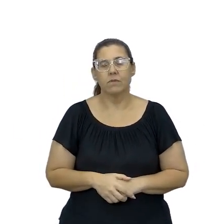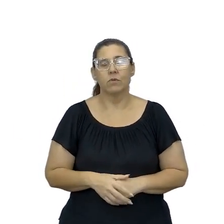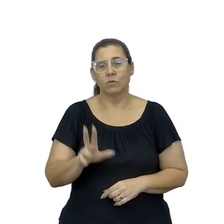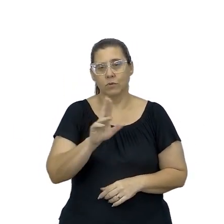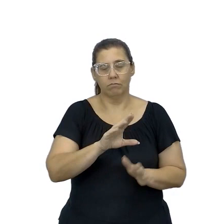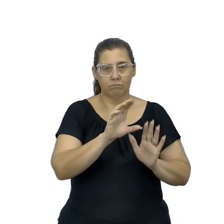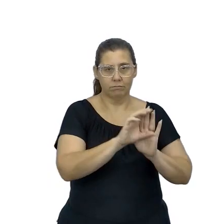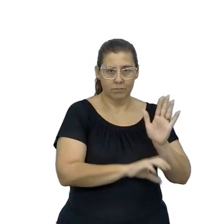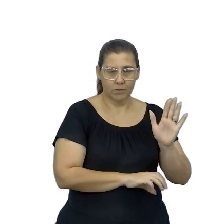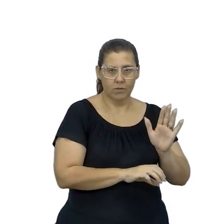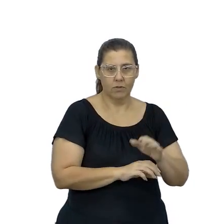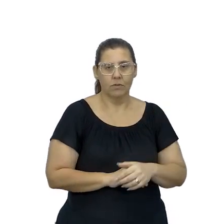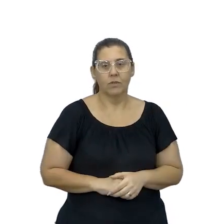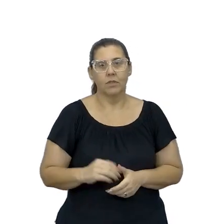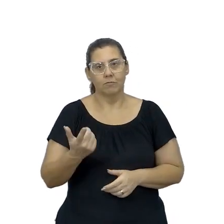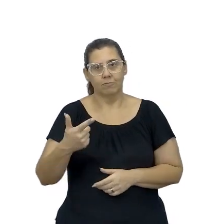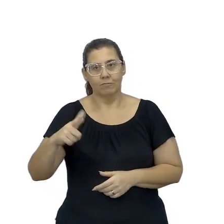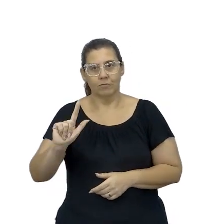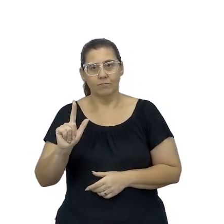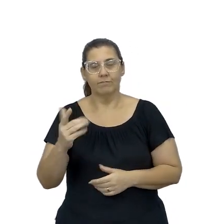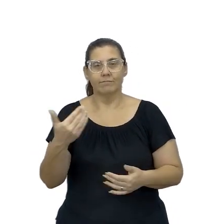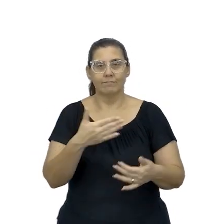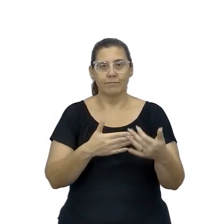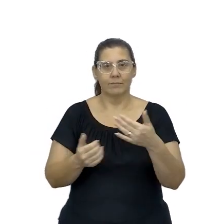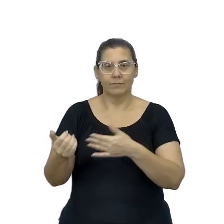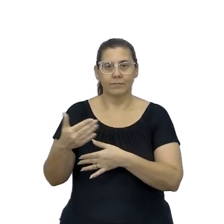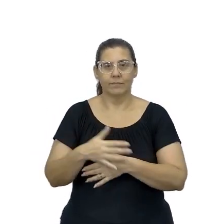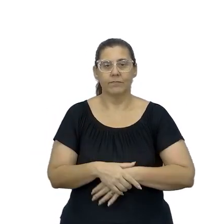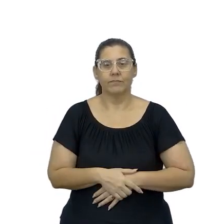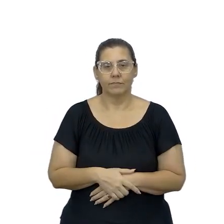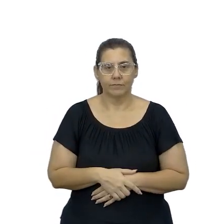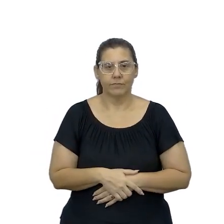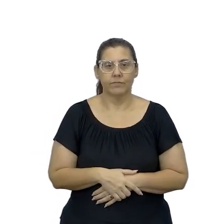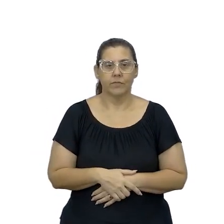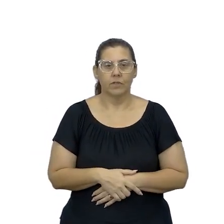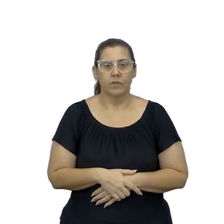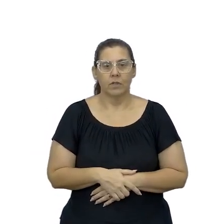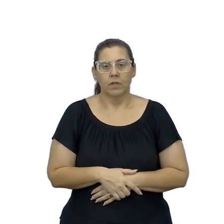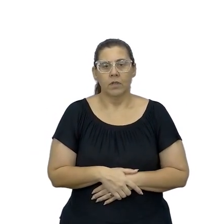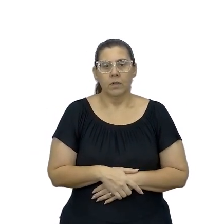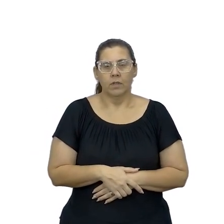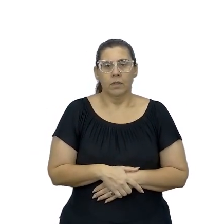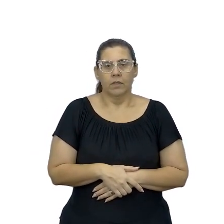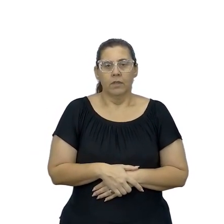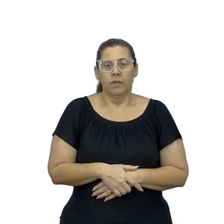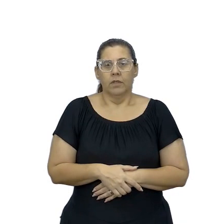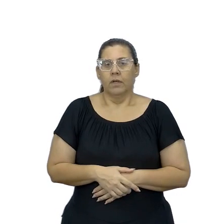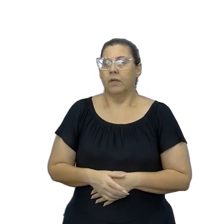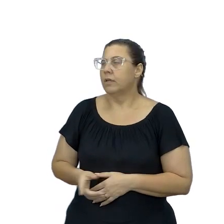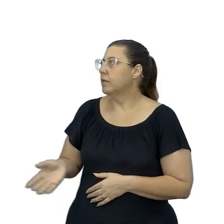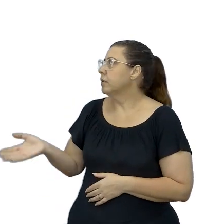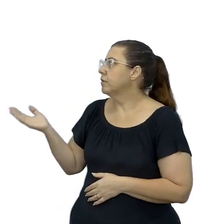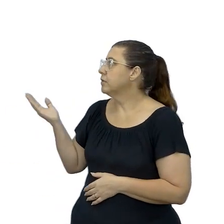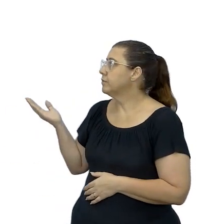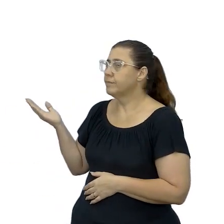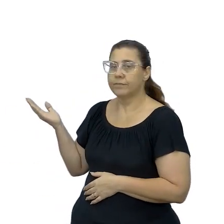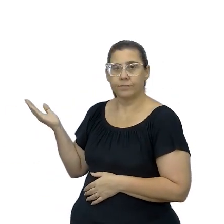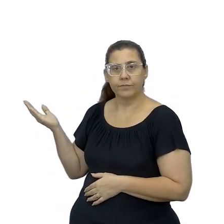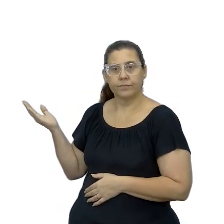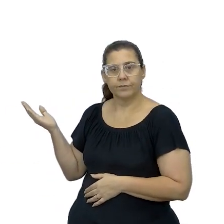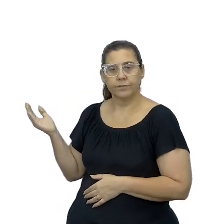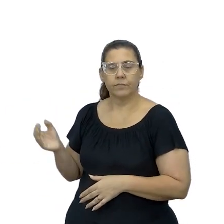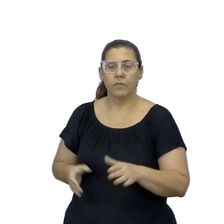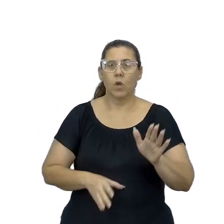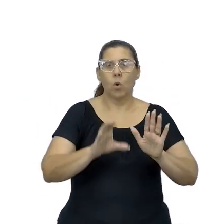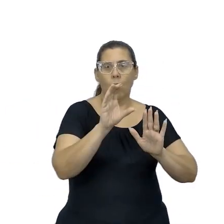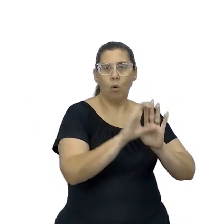currículo. Tá bom? Que vai ser o nosso próximo slide. E aí, novamente, eu trouxe aqui esse print que mostra, olha só, o